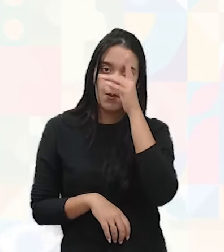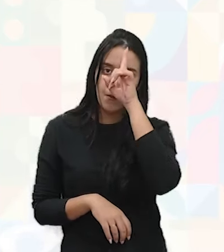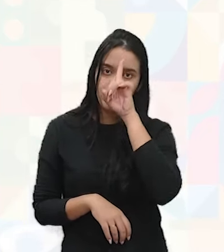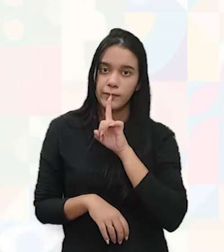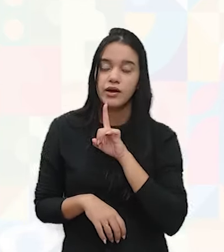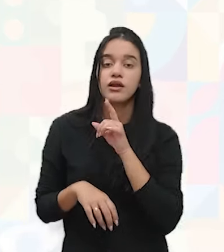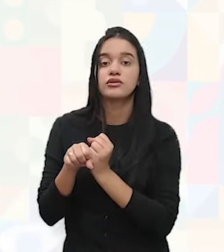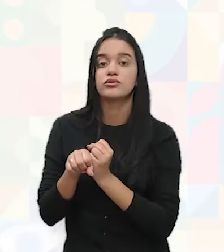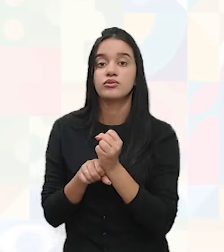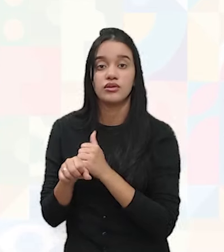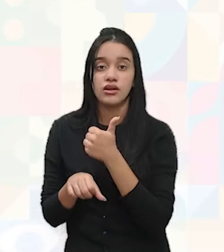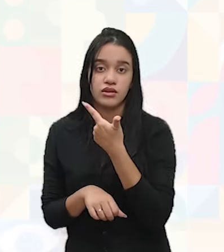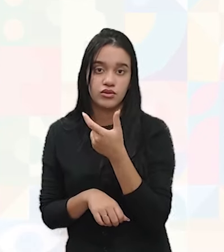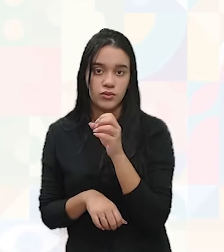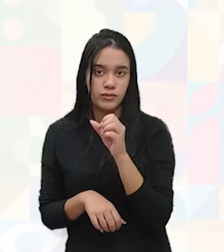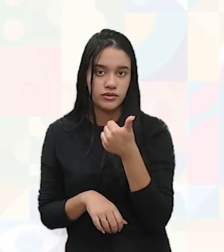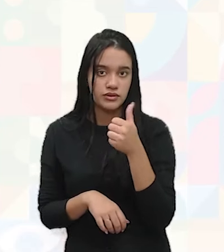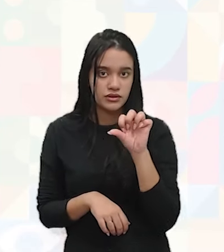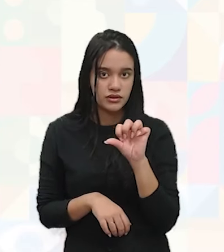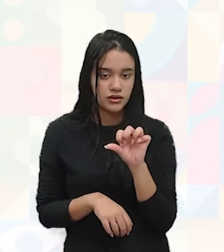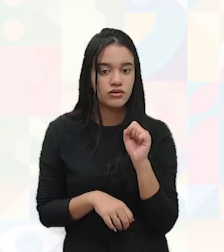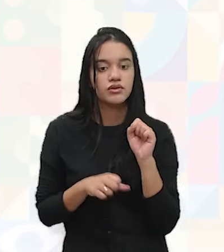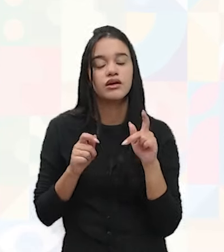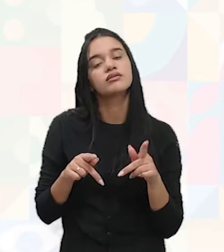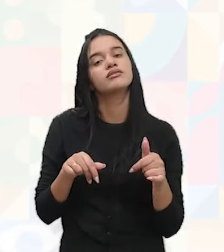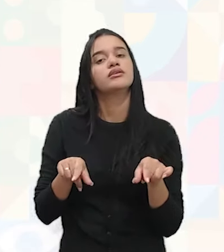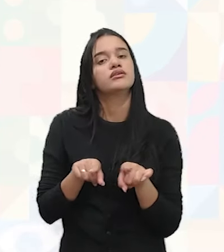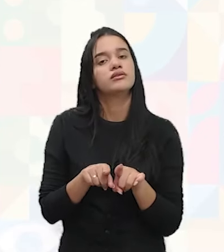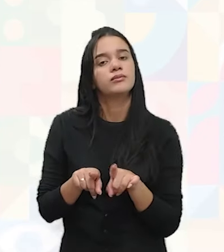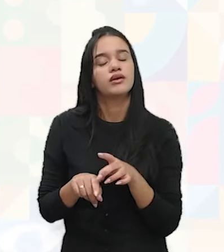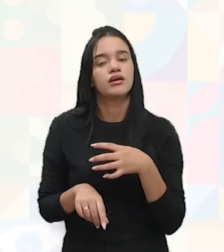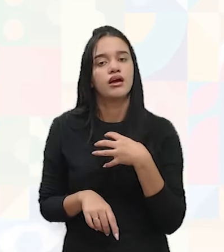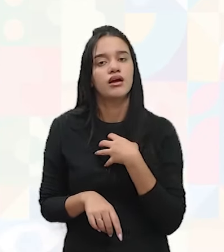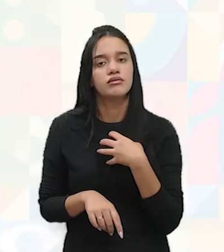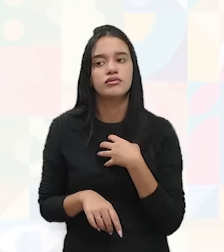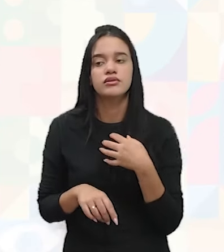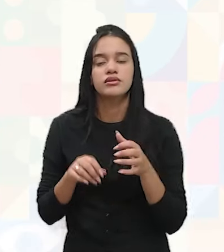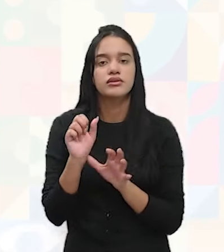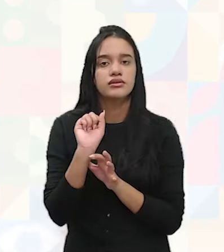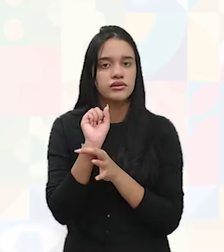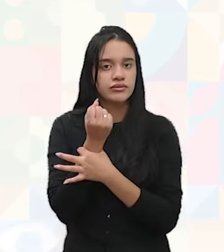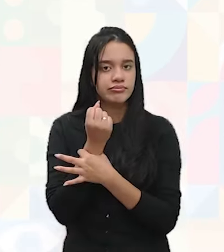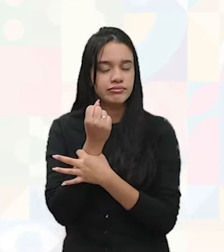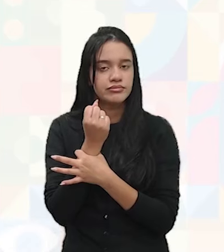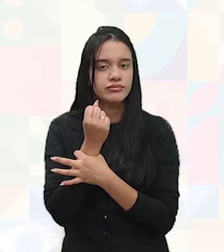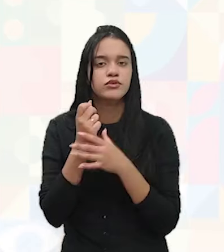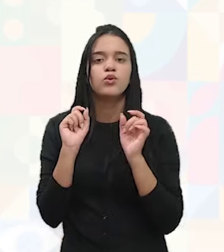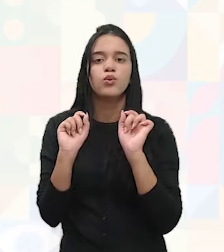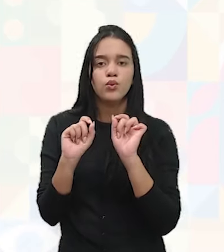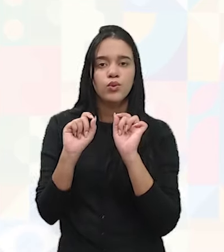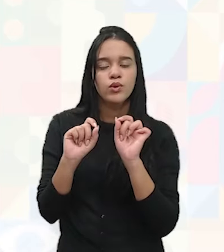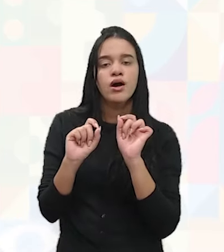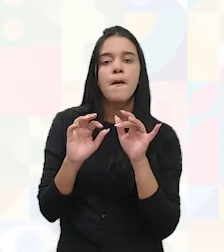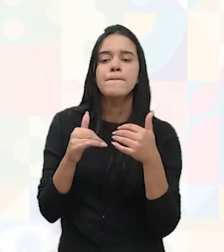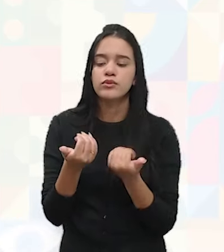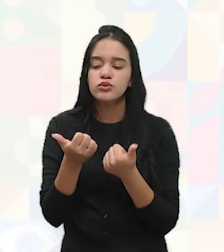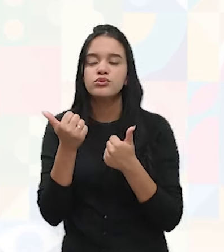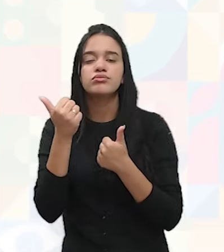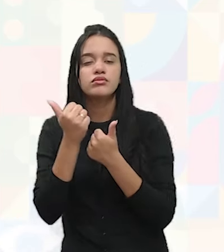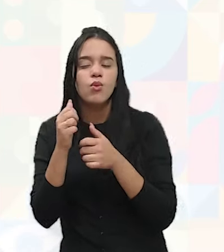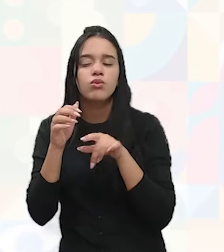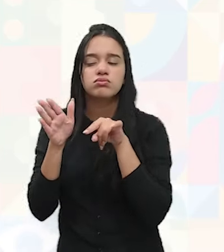né De que ano foi esse extintor então também é uma forma de garantir que e ele passou pela manutenção